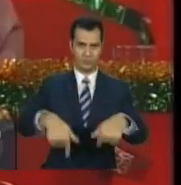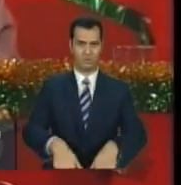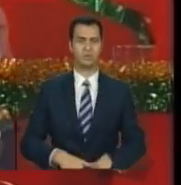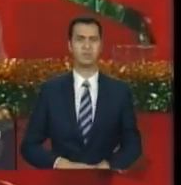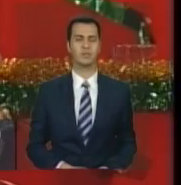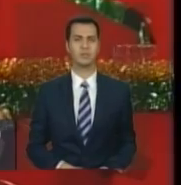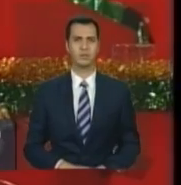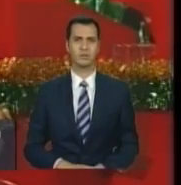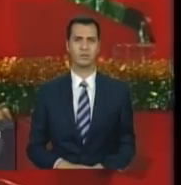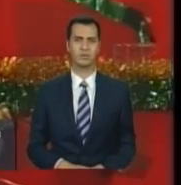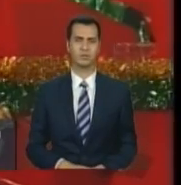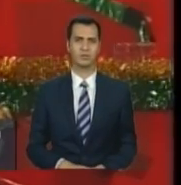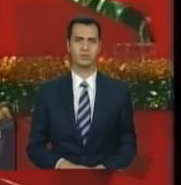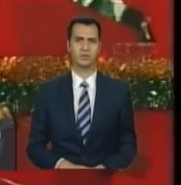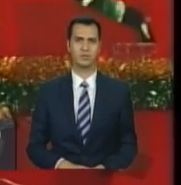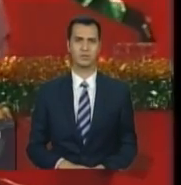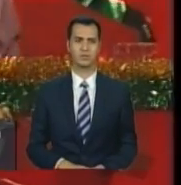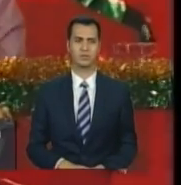Hoje é